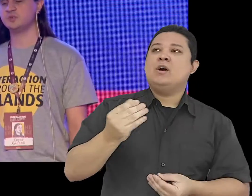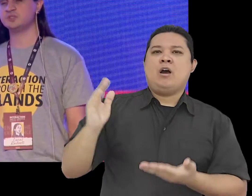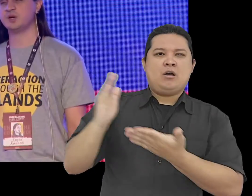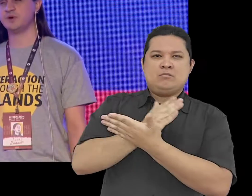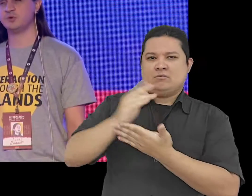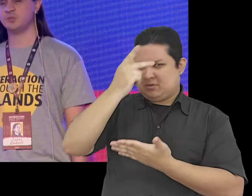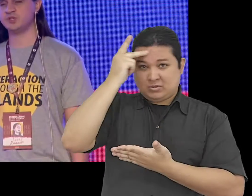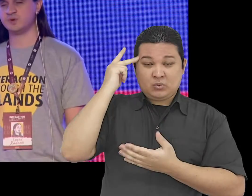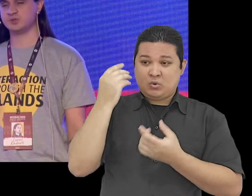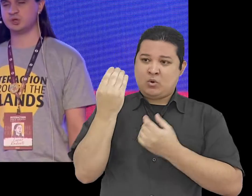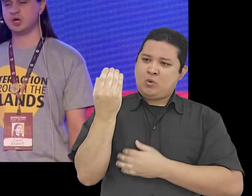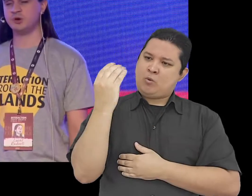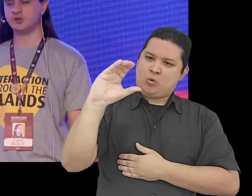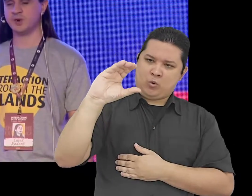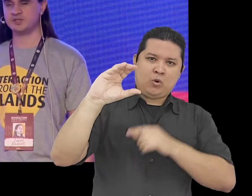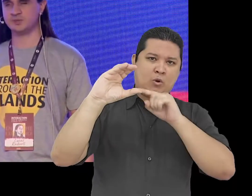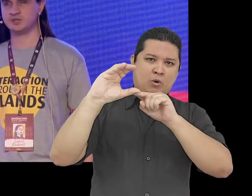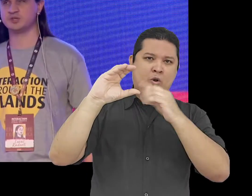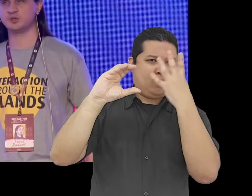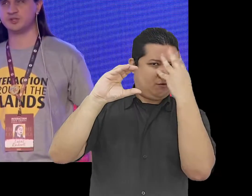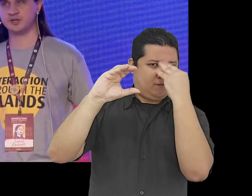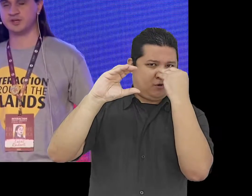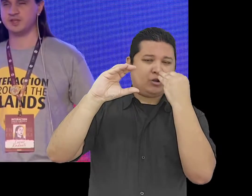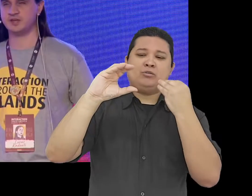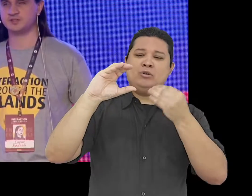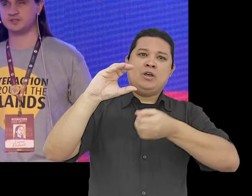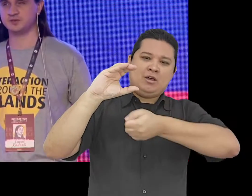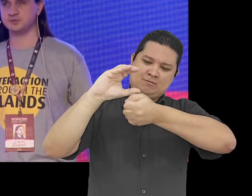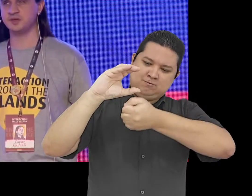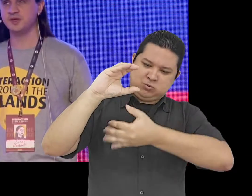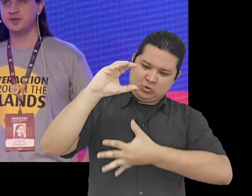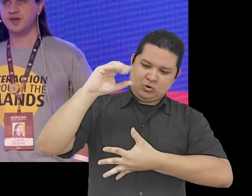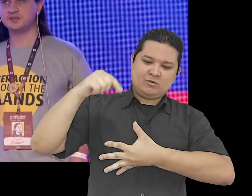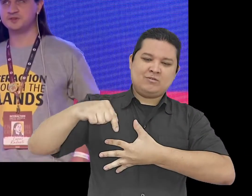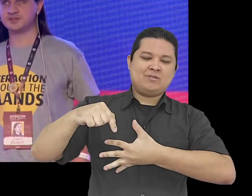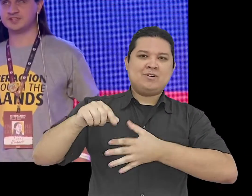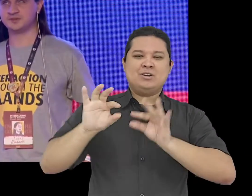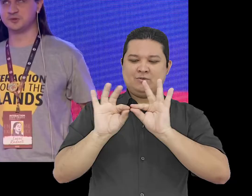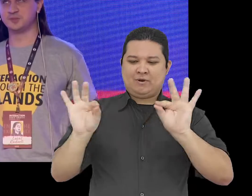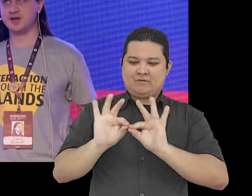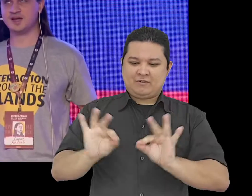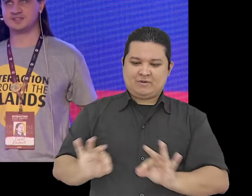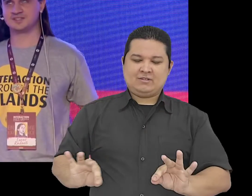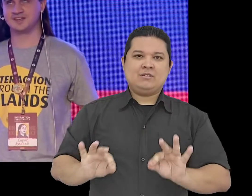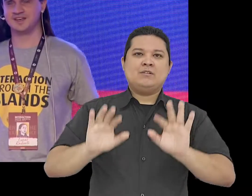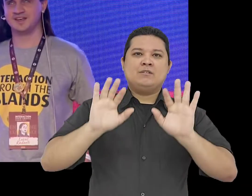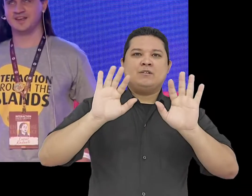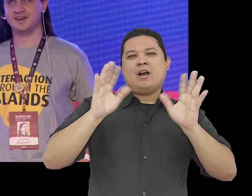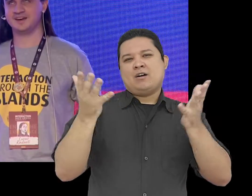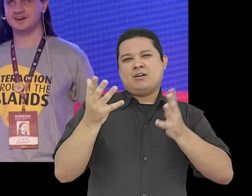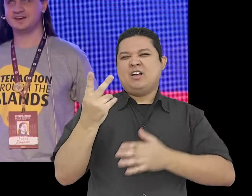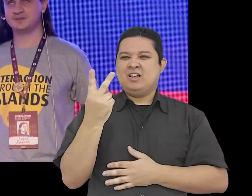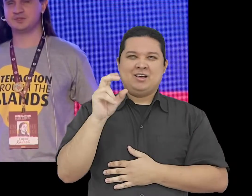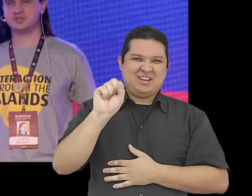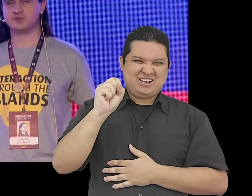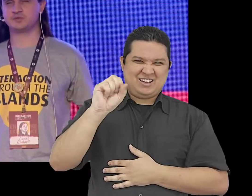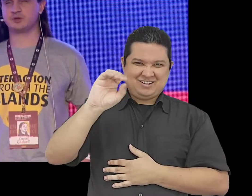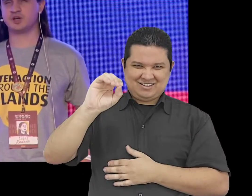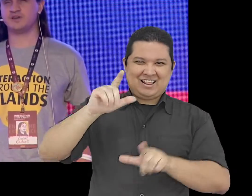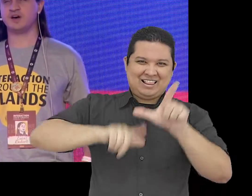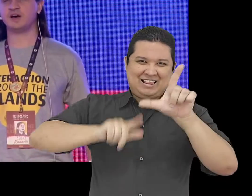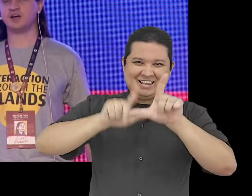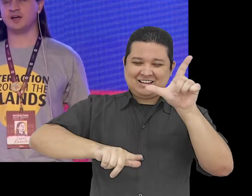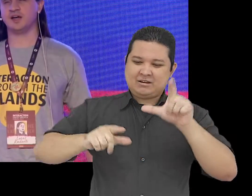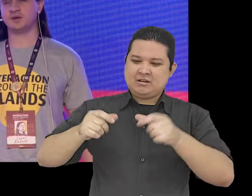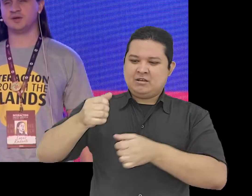colocavam uma descrição, mas acabava ocupando espaço do tweet. Agora não mais, né? Porque tem 280 caracteres, assim, é difícil você gastar tudo. Mas, antes